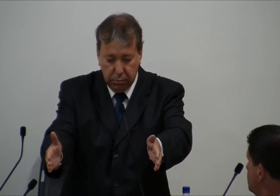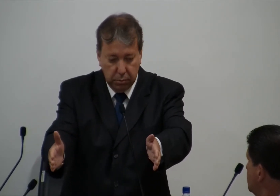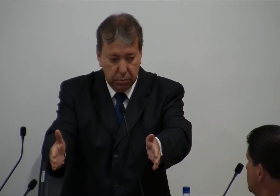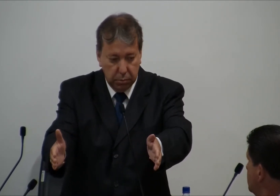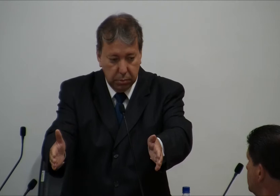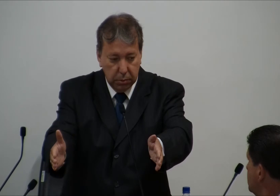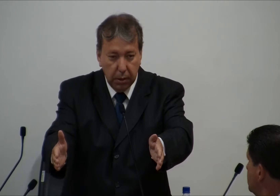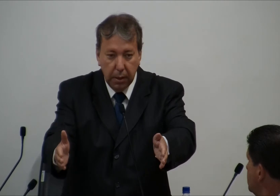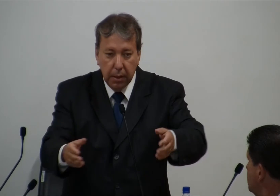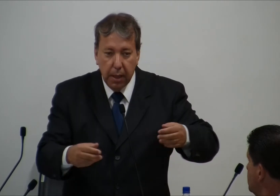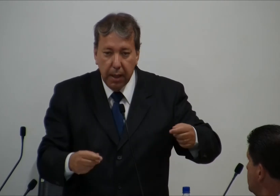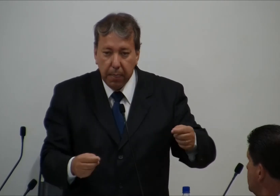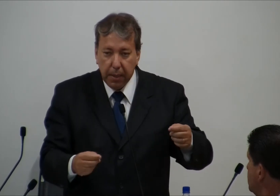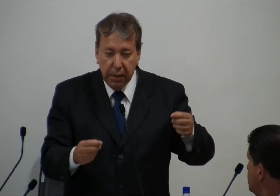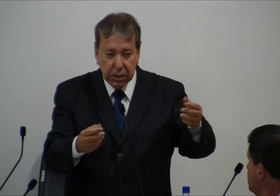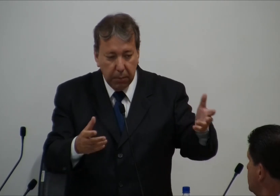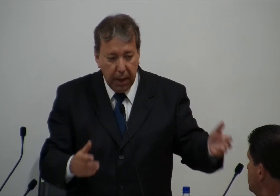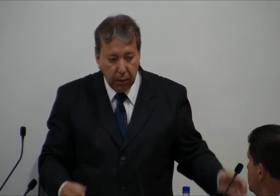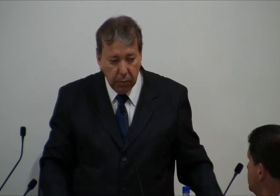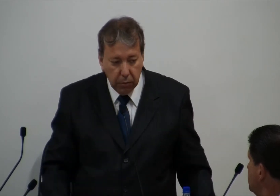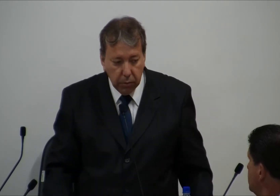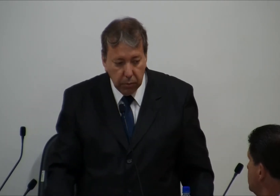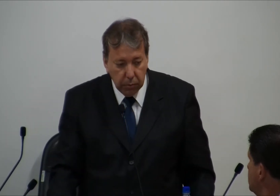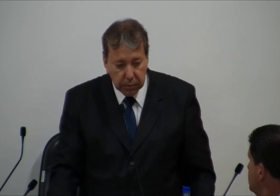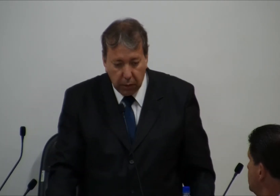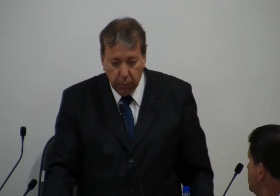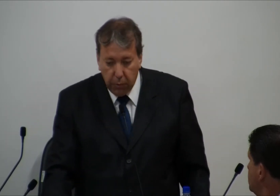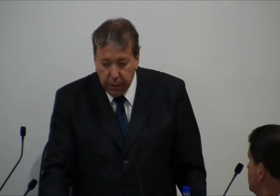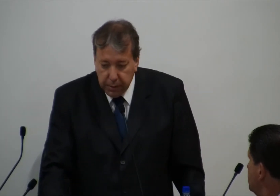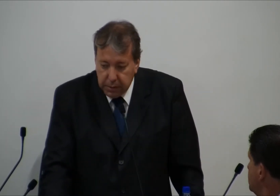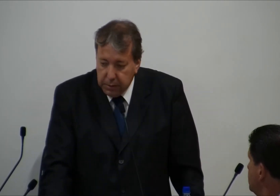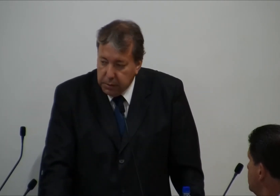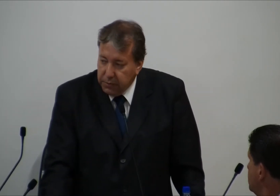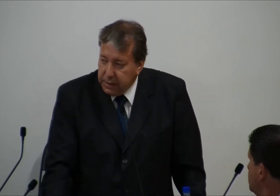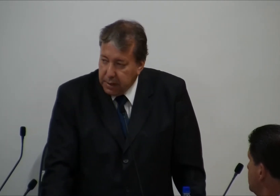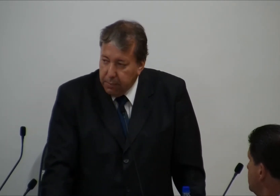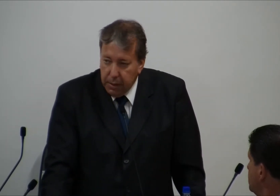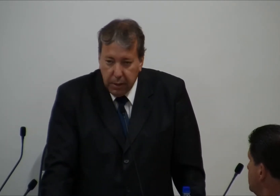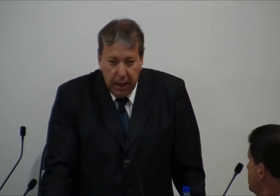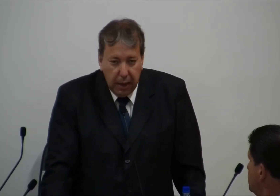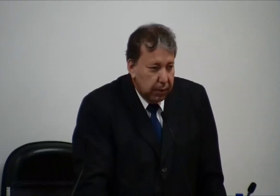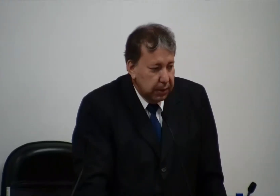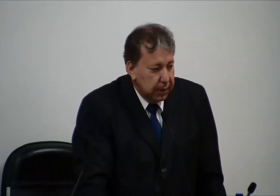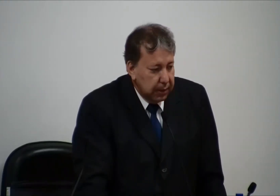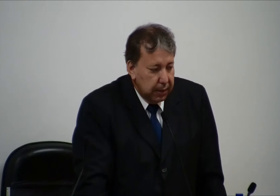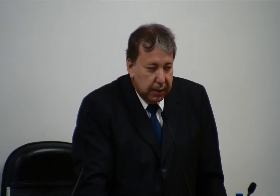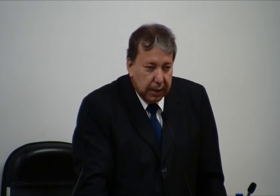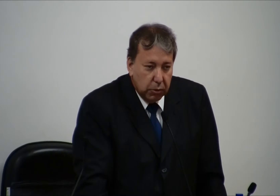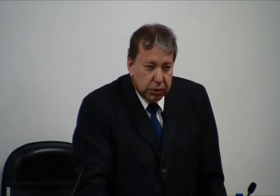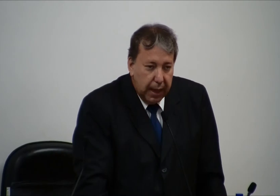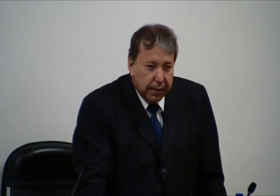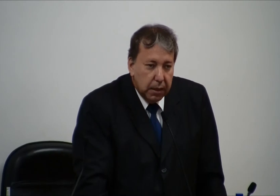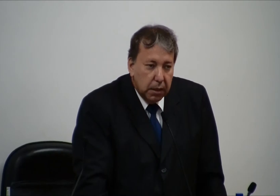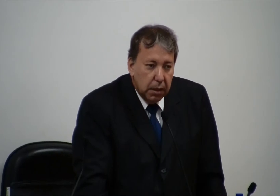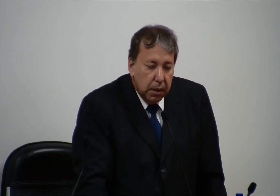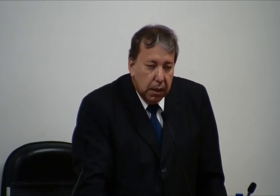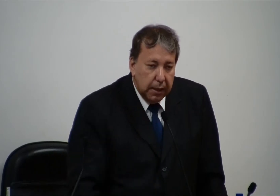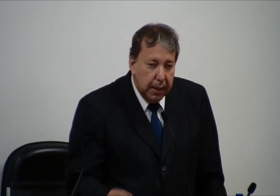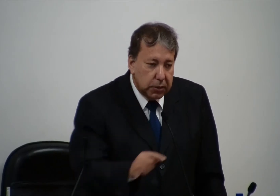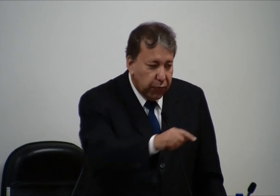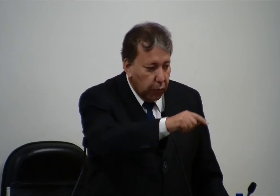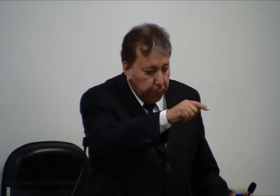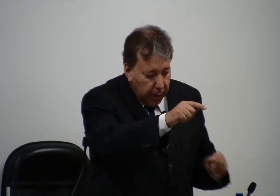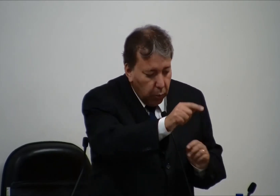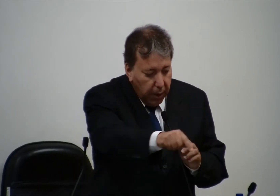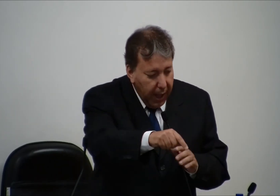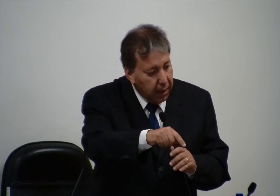metro. E chamaram, está com problema de vazamento de água ali na calçada, e